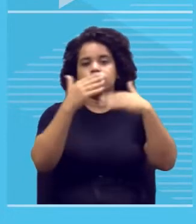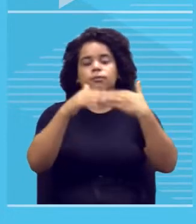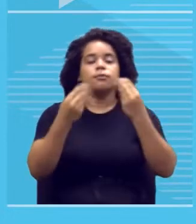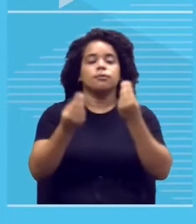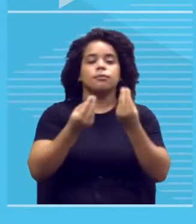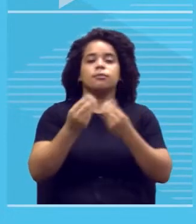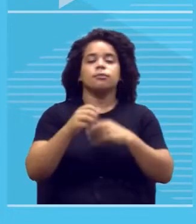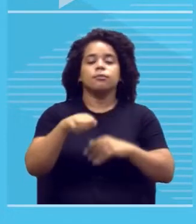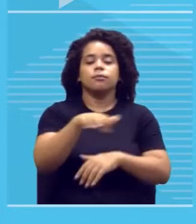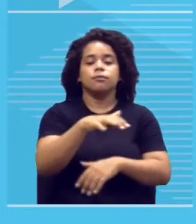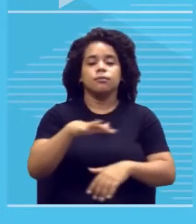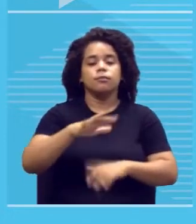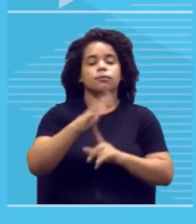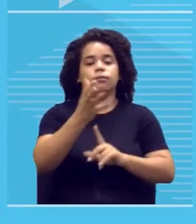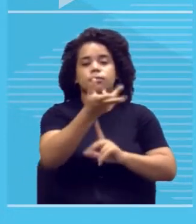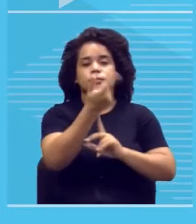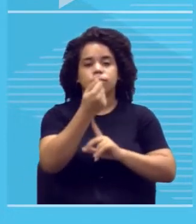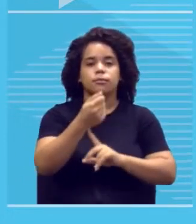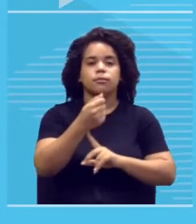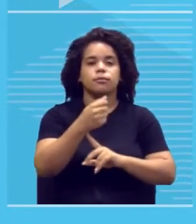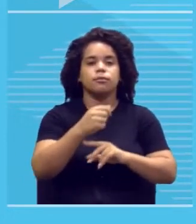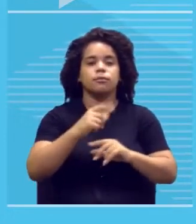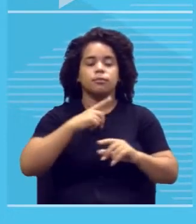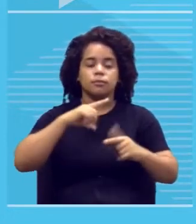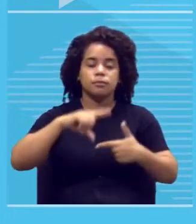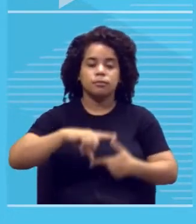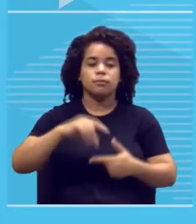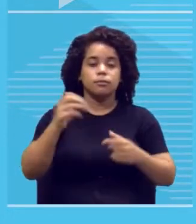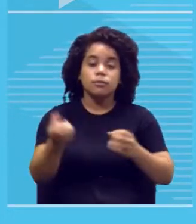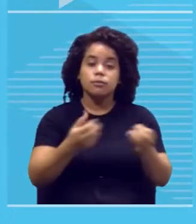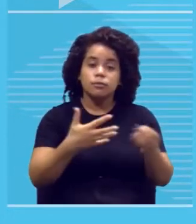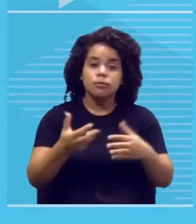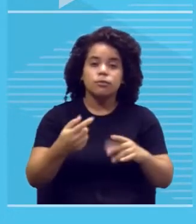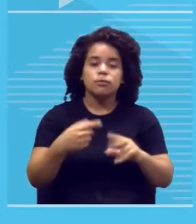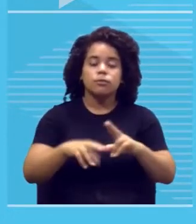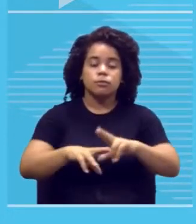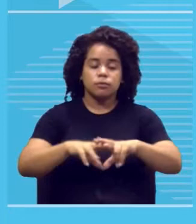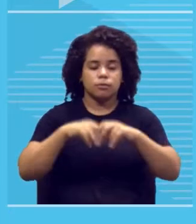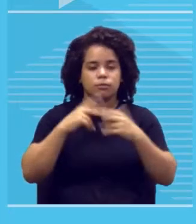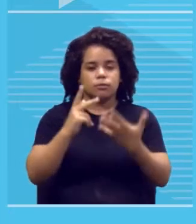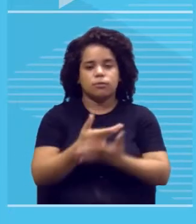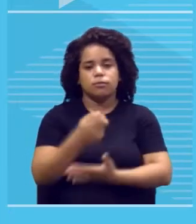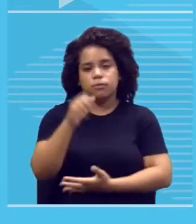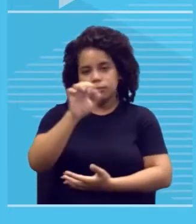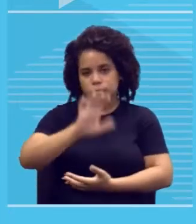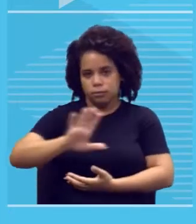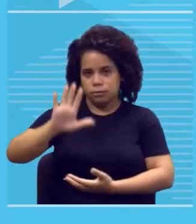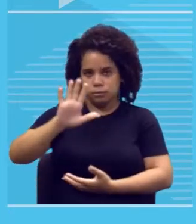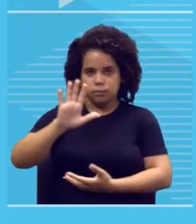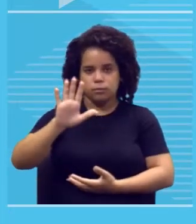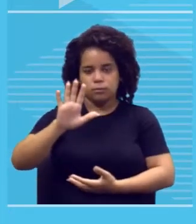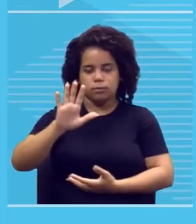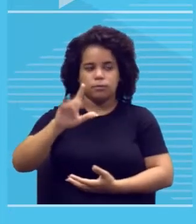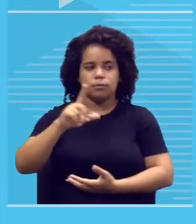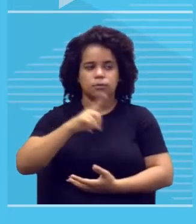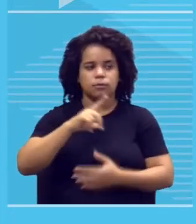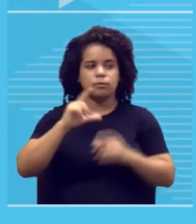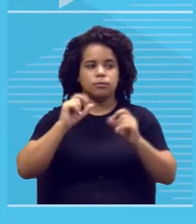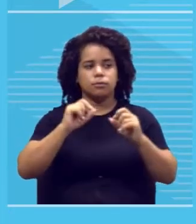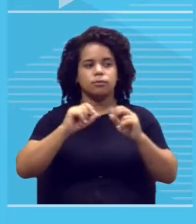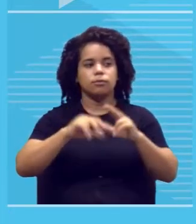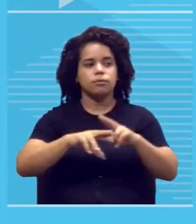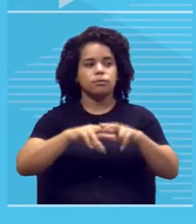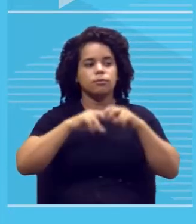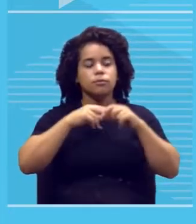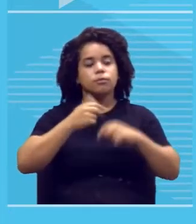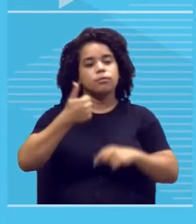artístico moderno é por causa dessa situação ocorrida na Europa né ele em consideração aí a